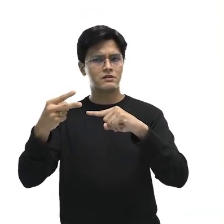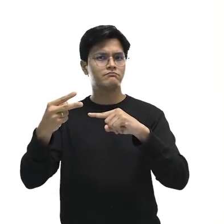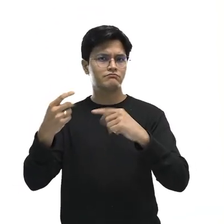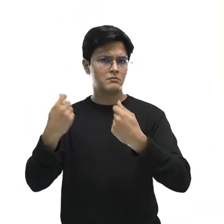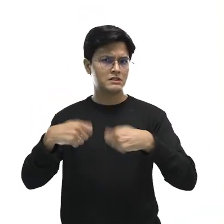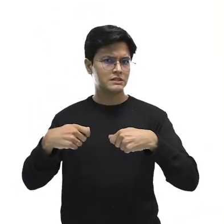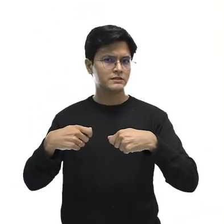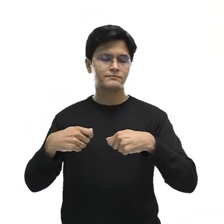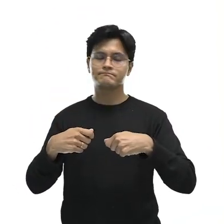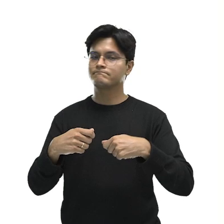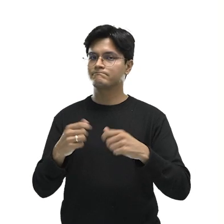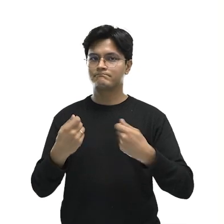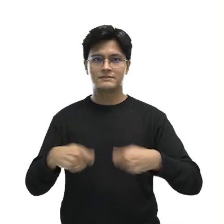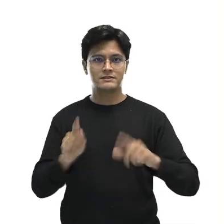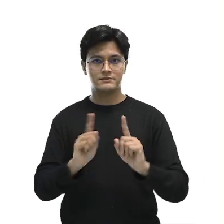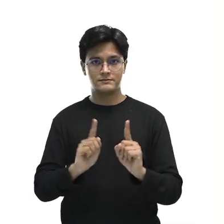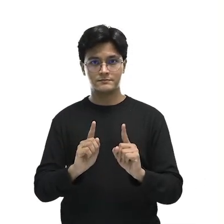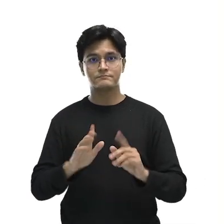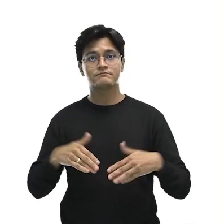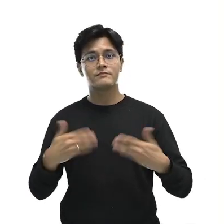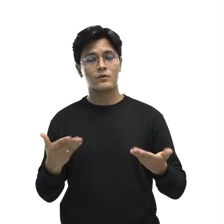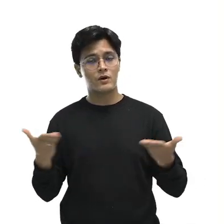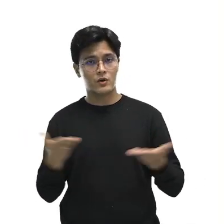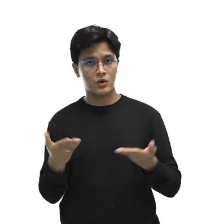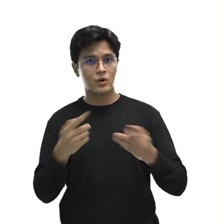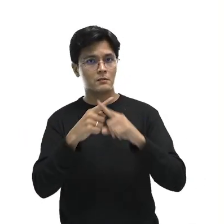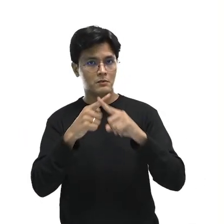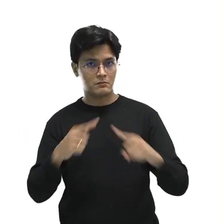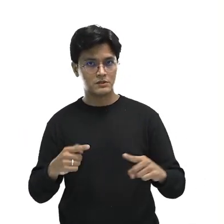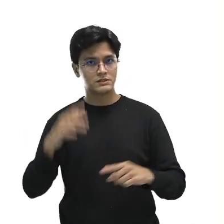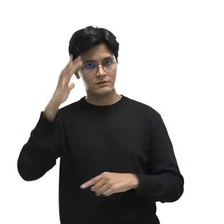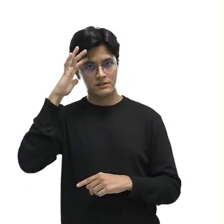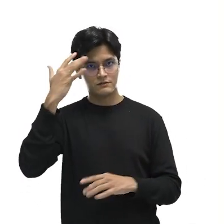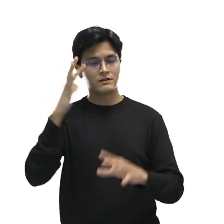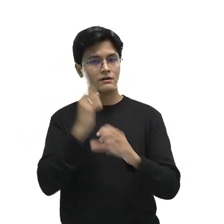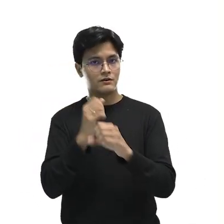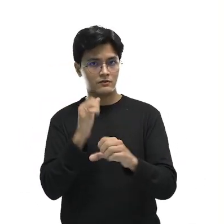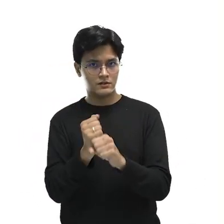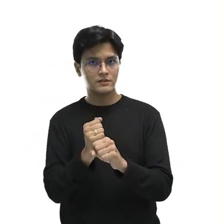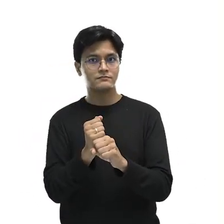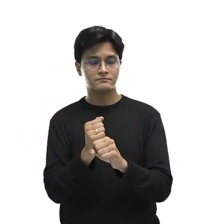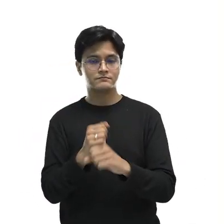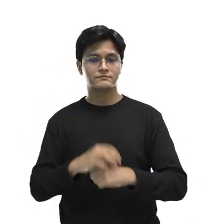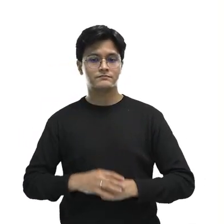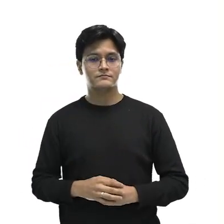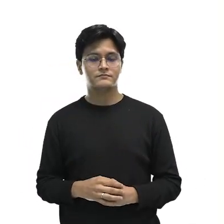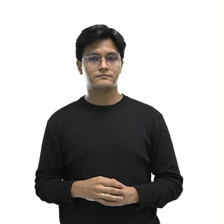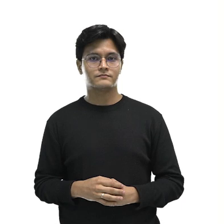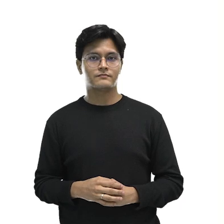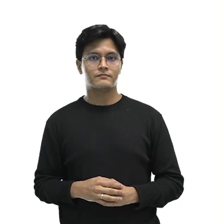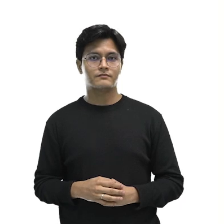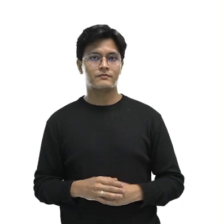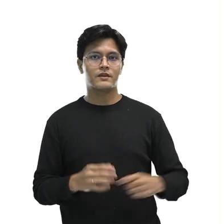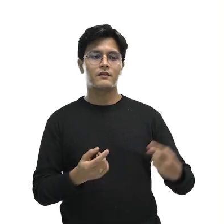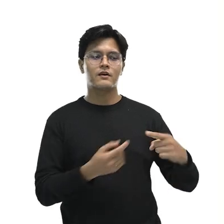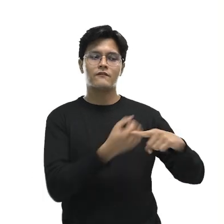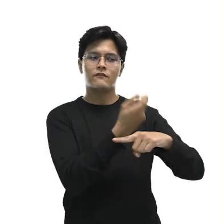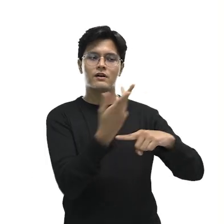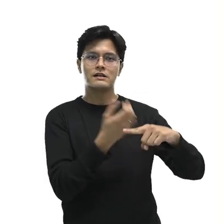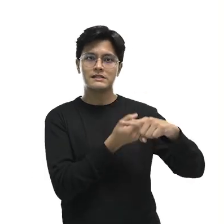só resolver aqui a proporção. Agora sim eu posso resolver a proporção direta, tá? Sem precisar inverter